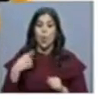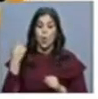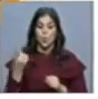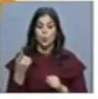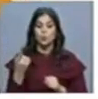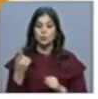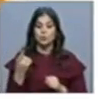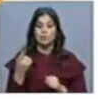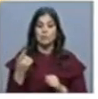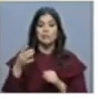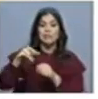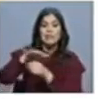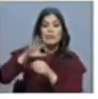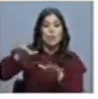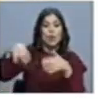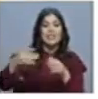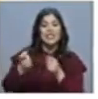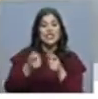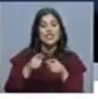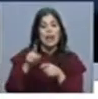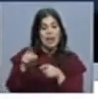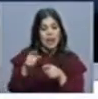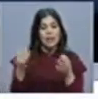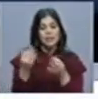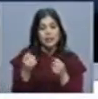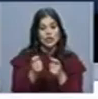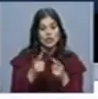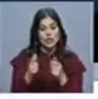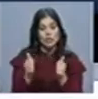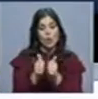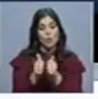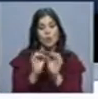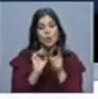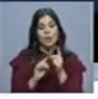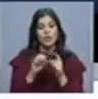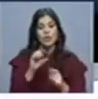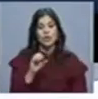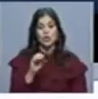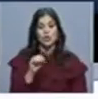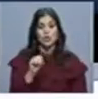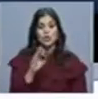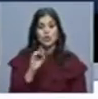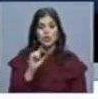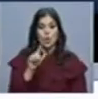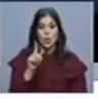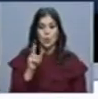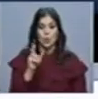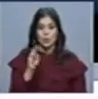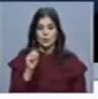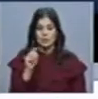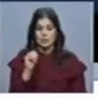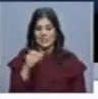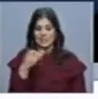qualquer, e há aqui uma estrela, que é de facto a estrela da companhia neste estudo. É a estrela Scholz, que há 70 mil anos terá passado